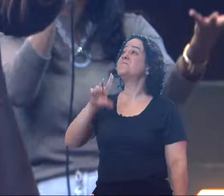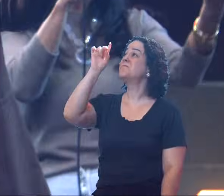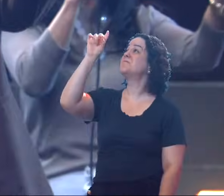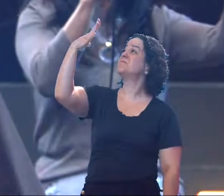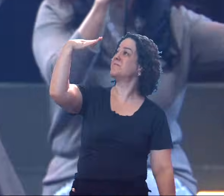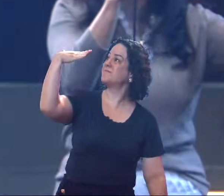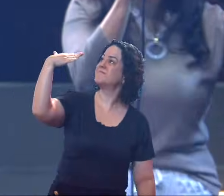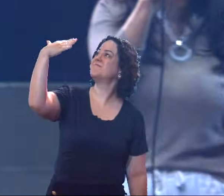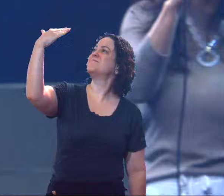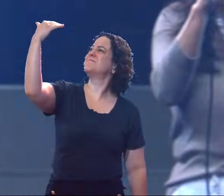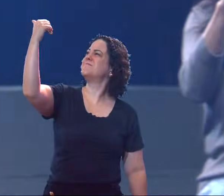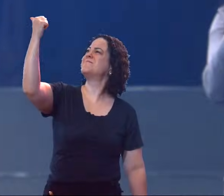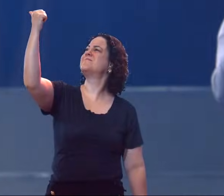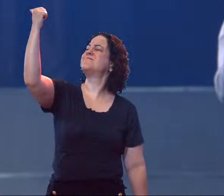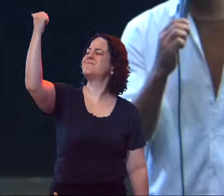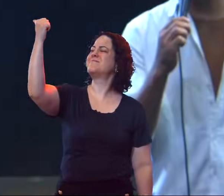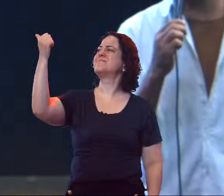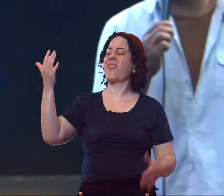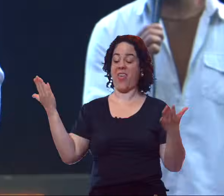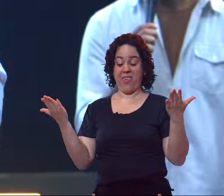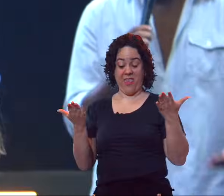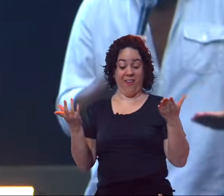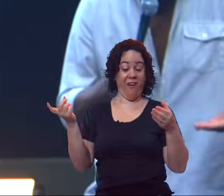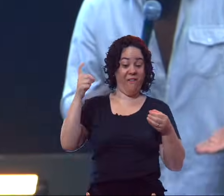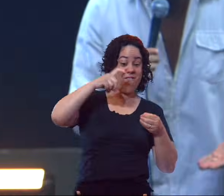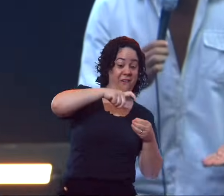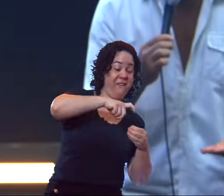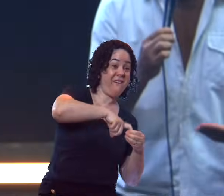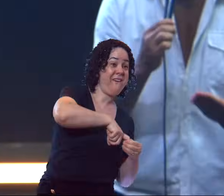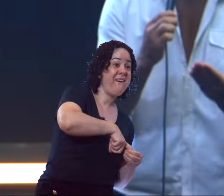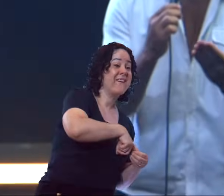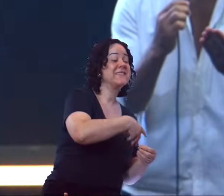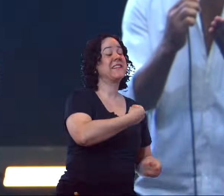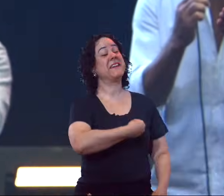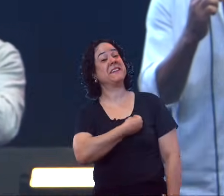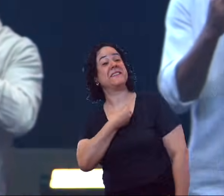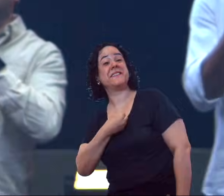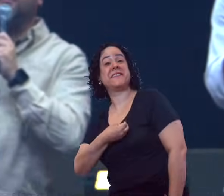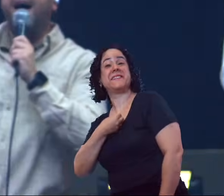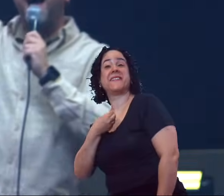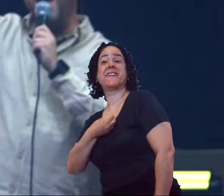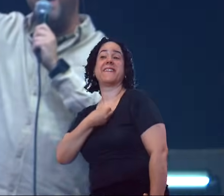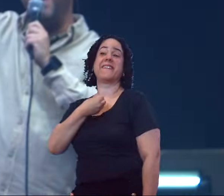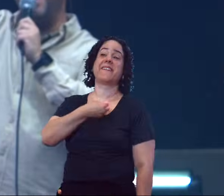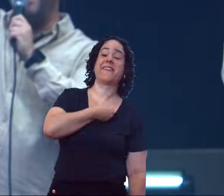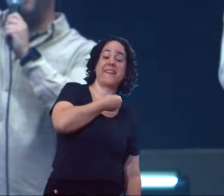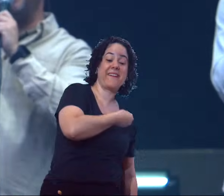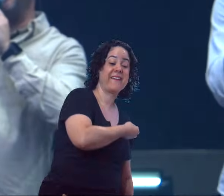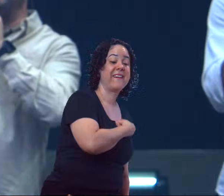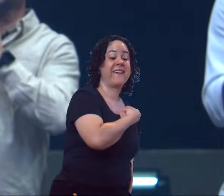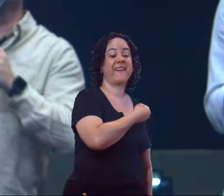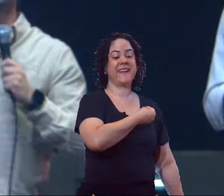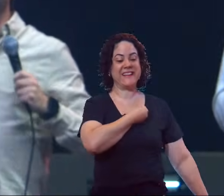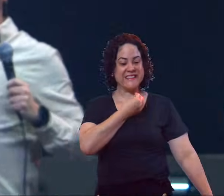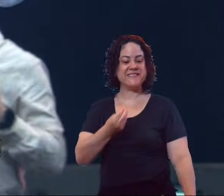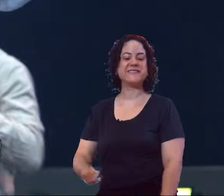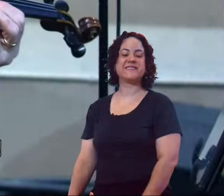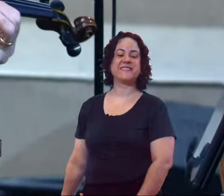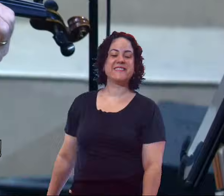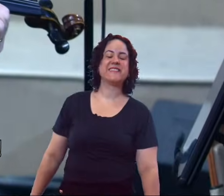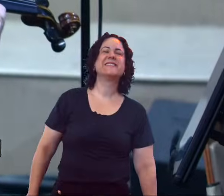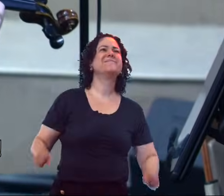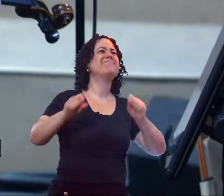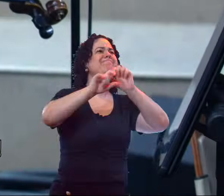Tu me chamaste e eu voltei a viver.